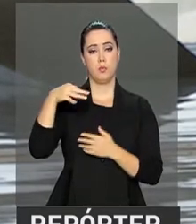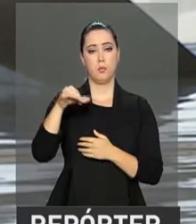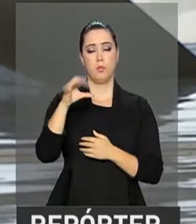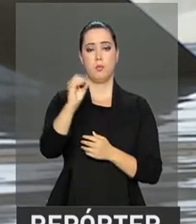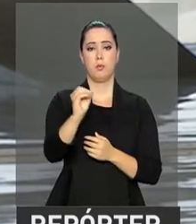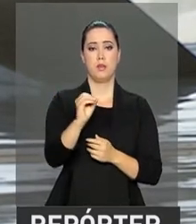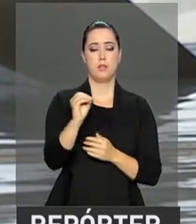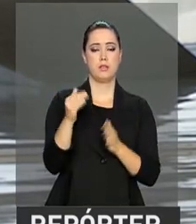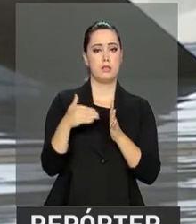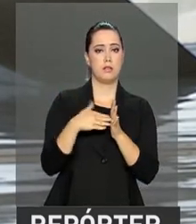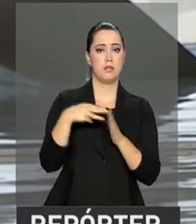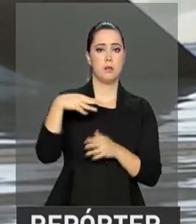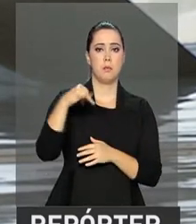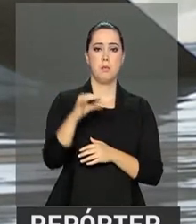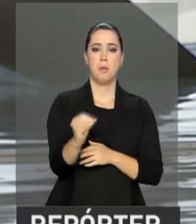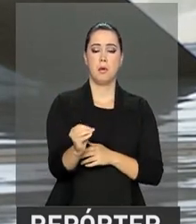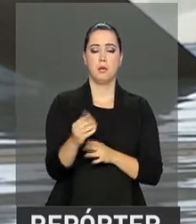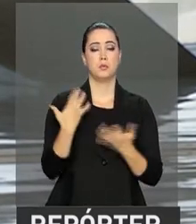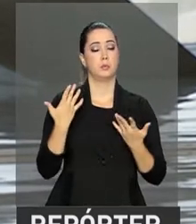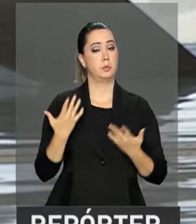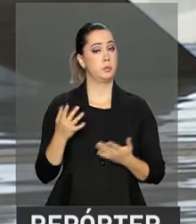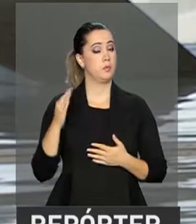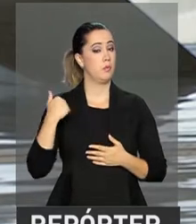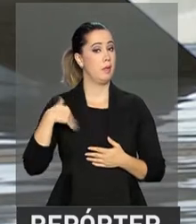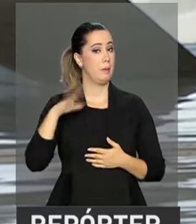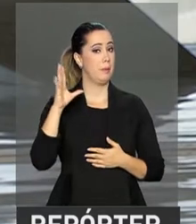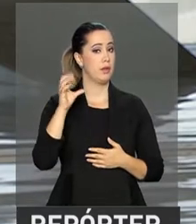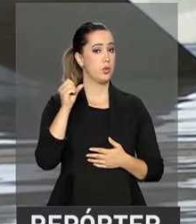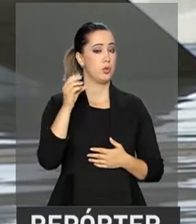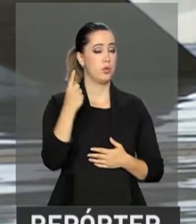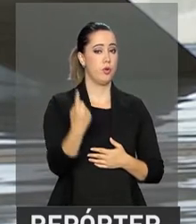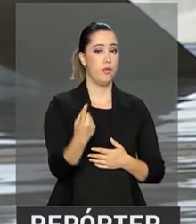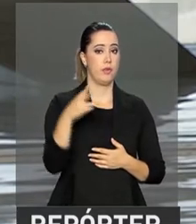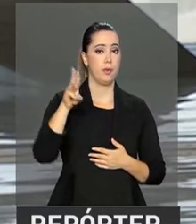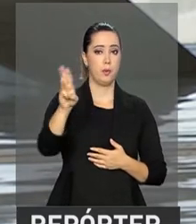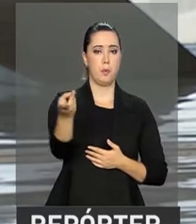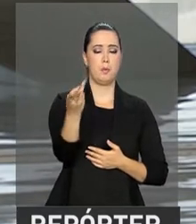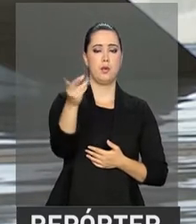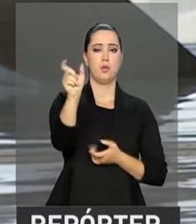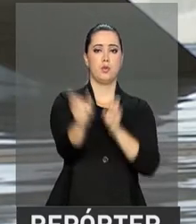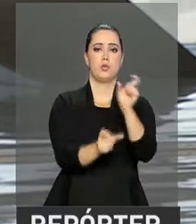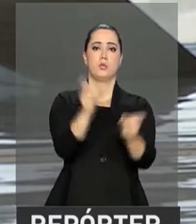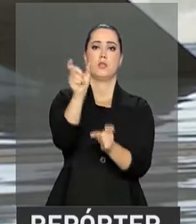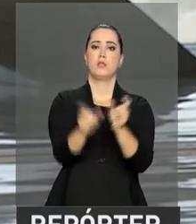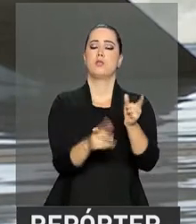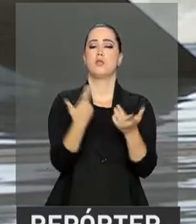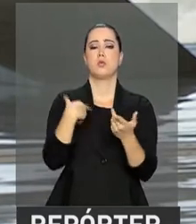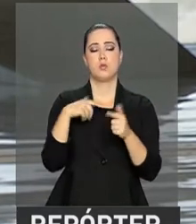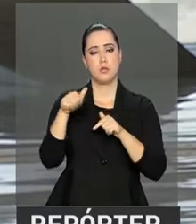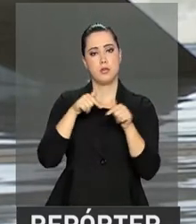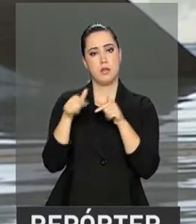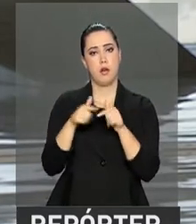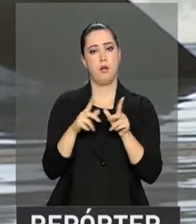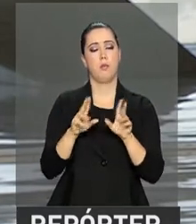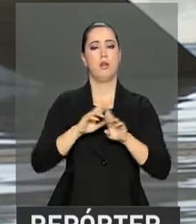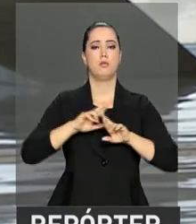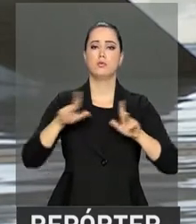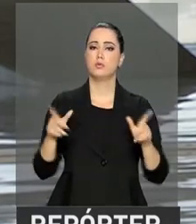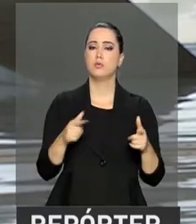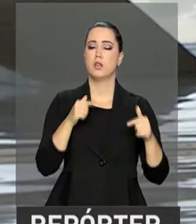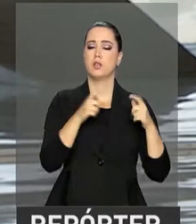a maio segundo o ibge são cerca de 91 milhões de brasileiros com algum tipo de trabalho